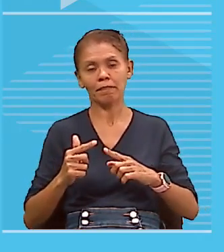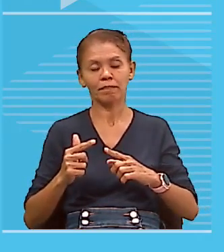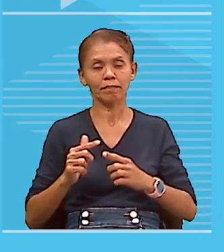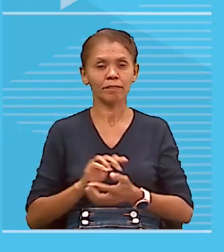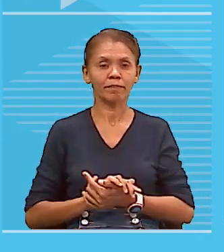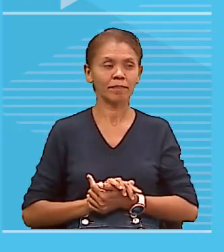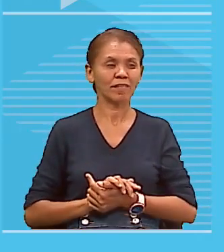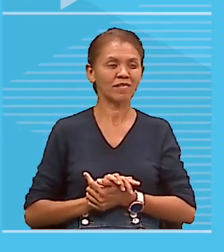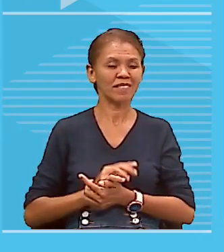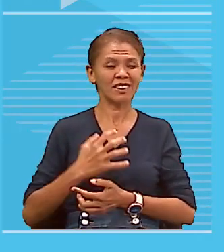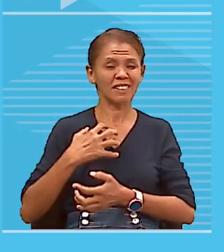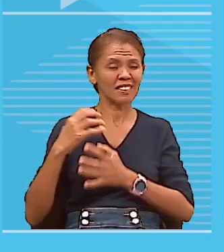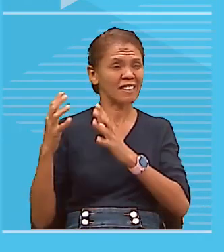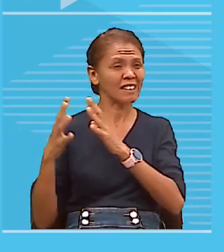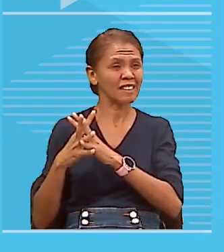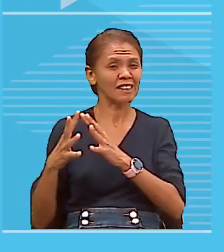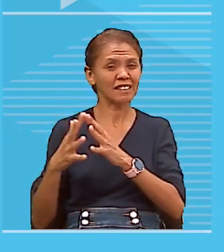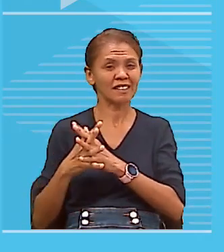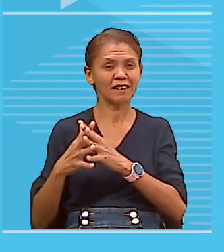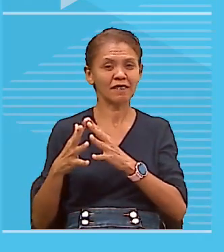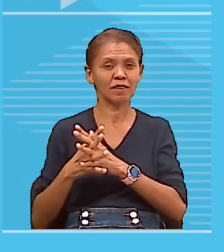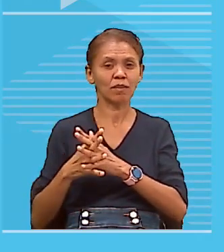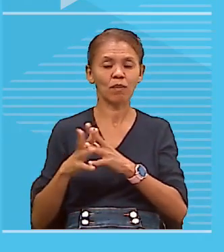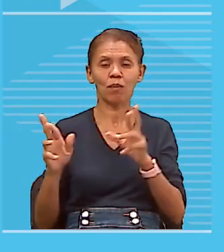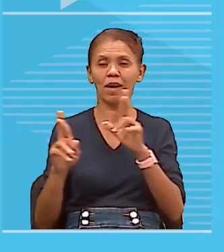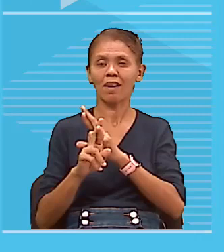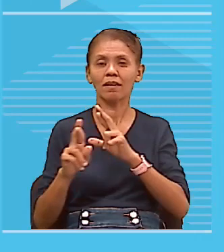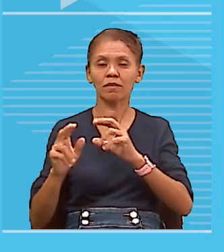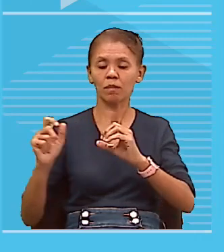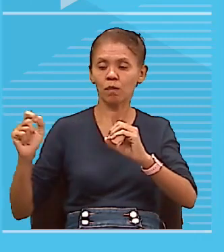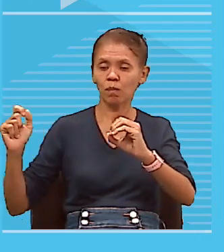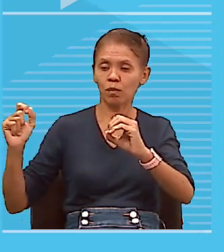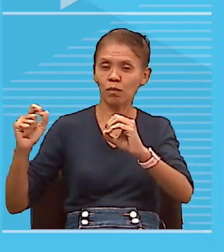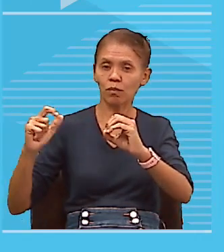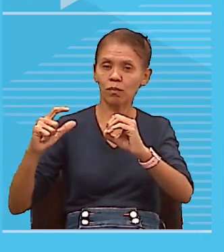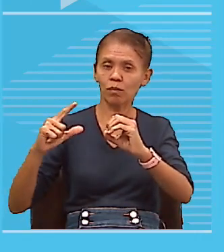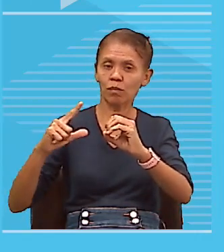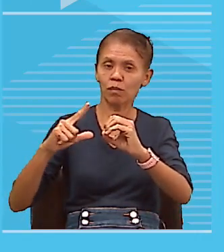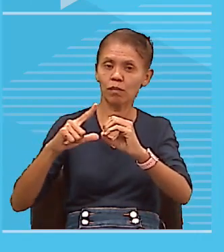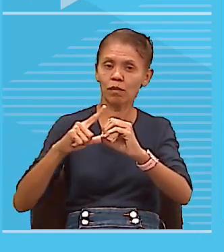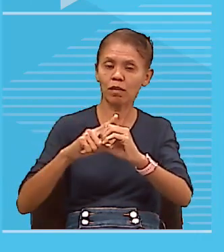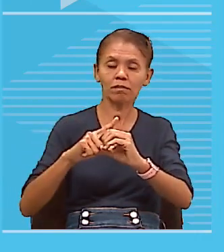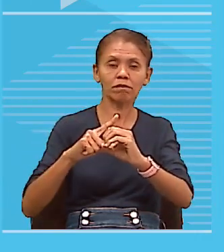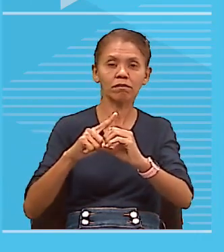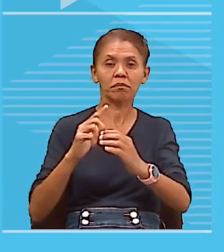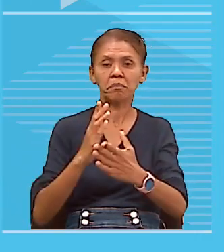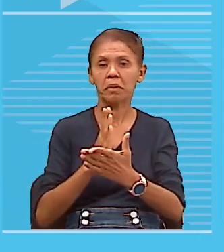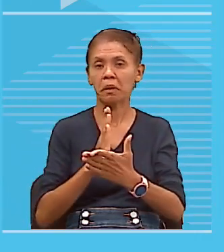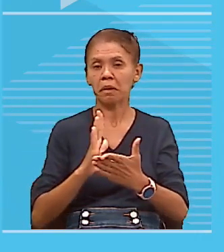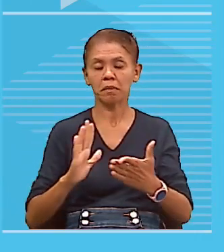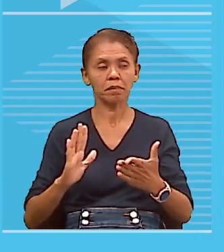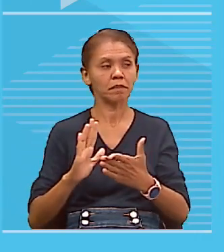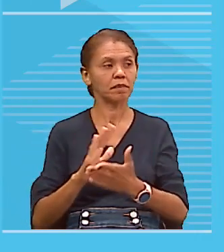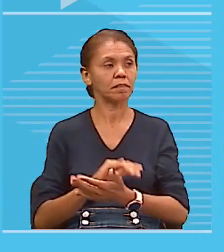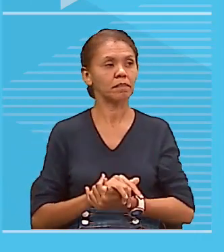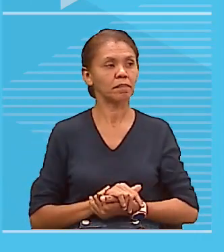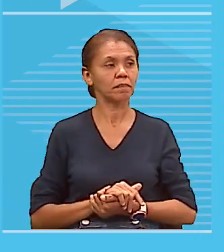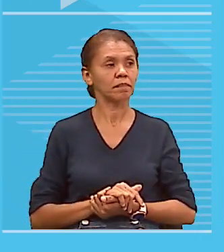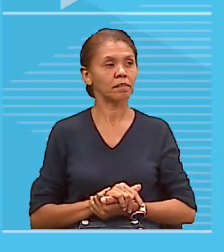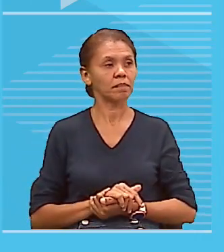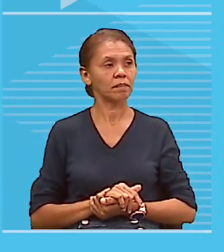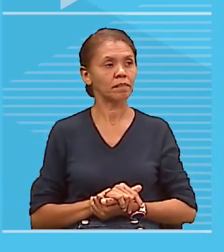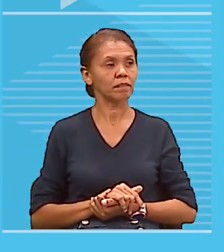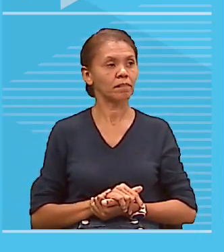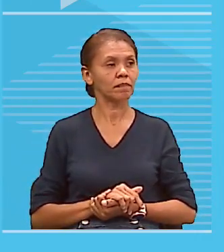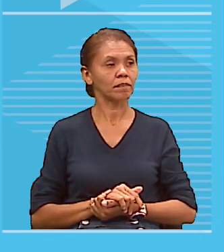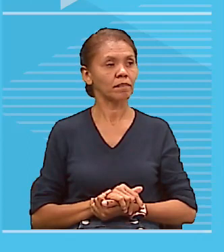ficar confuso com a história da destruição da camada de ozônio, já que a camada de ozônio ela é uma das camadas da